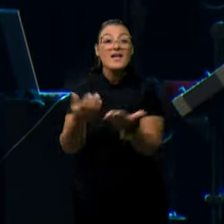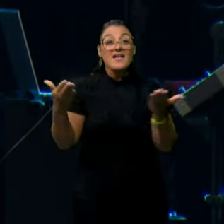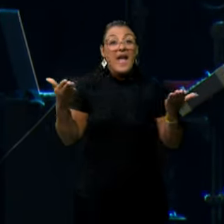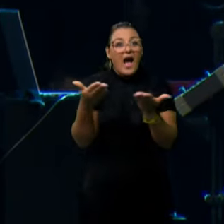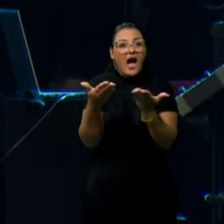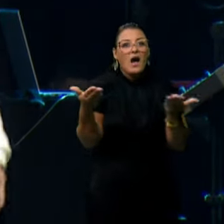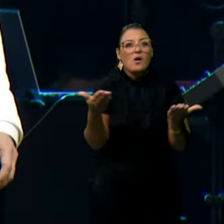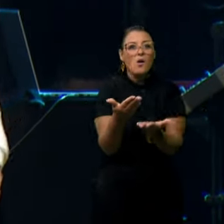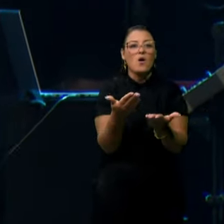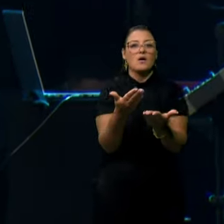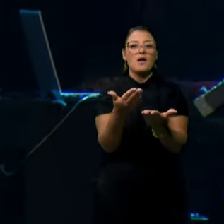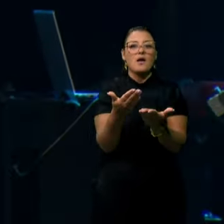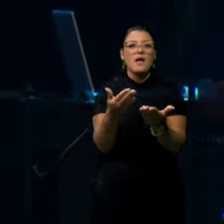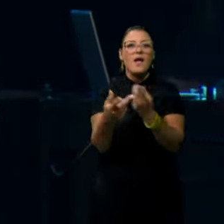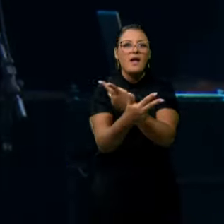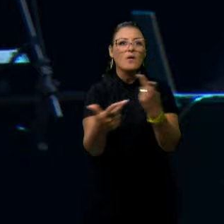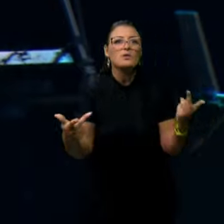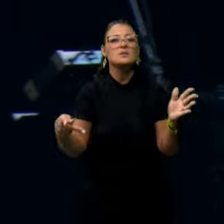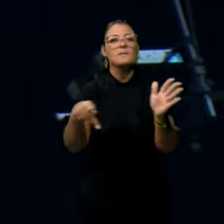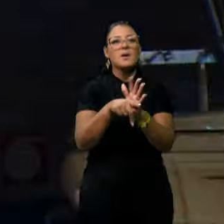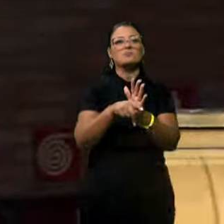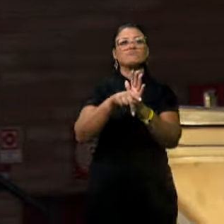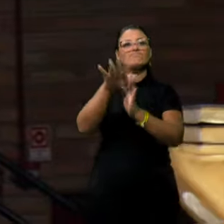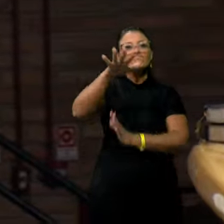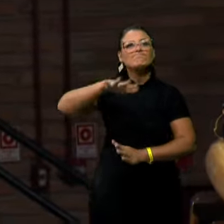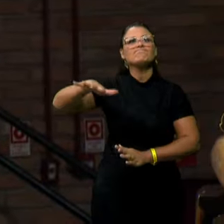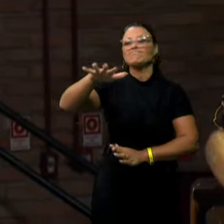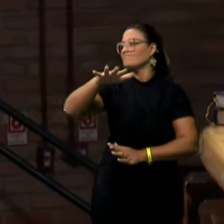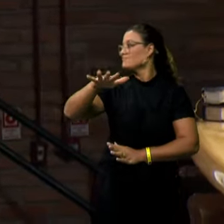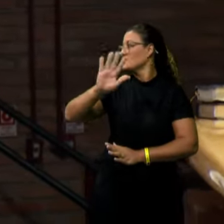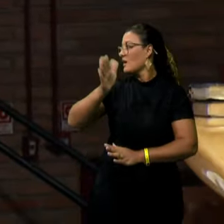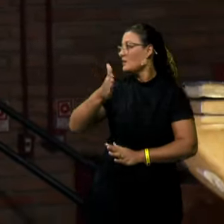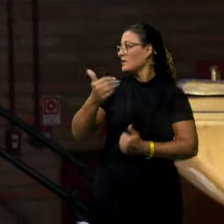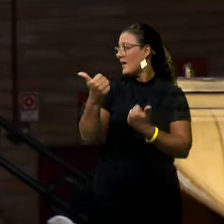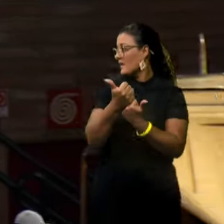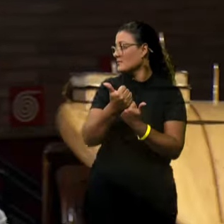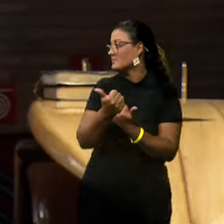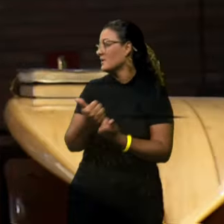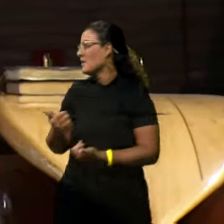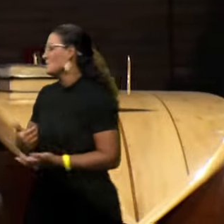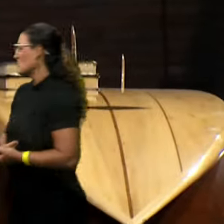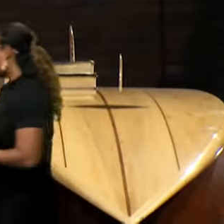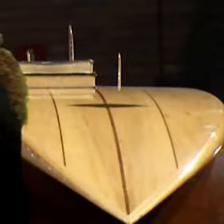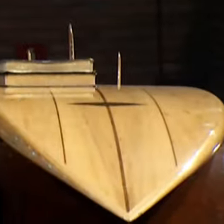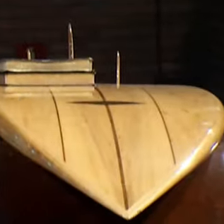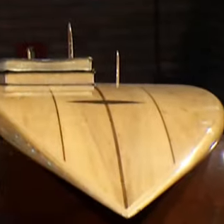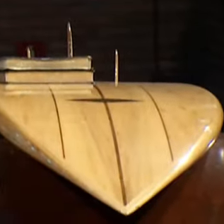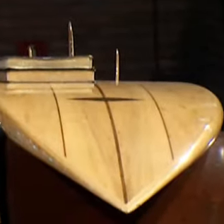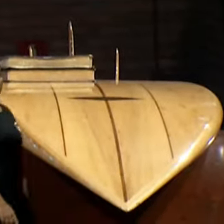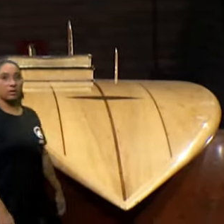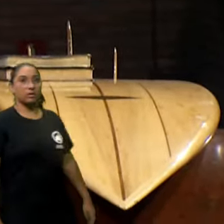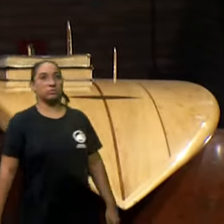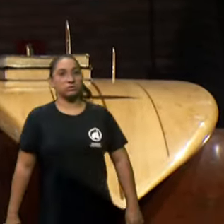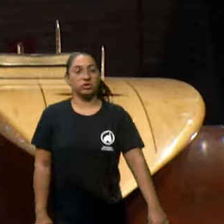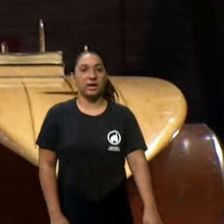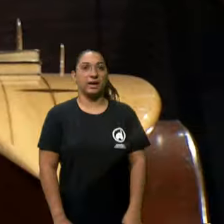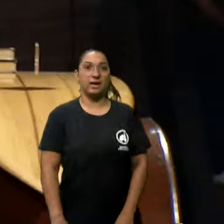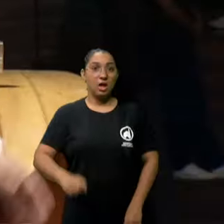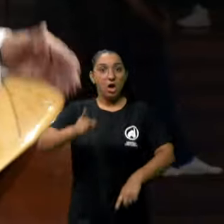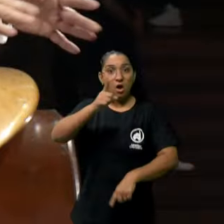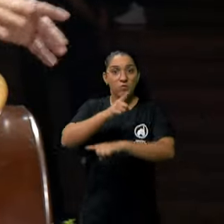enfim que estabelecido estamos aqui ou não então Algum de vocês vocês estão perecendo algumas batalhas